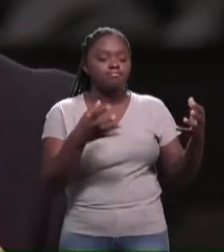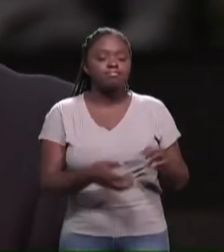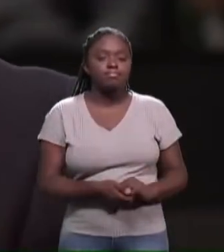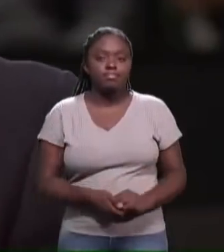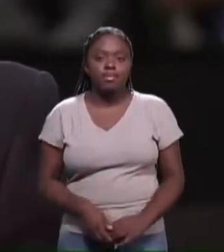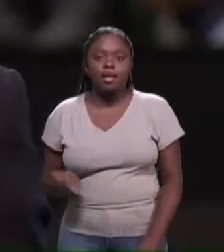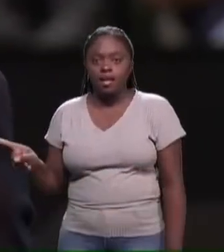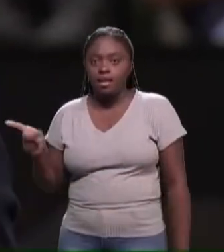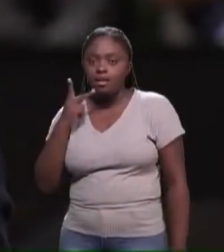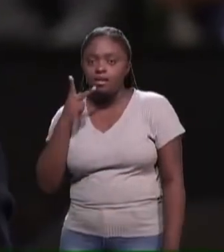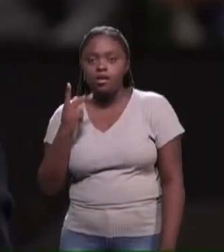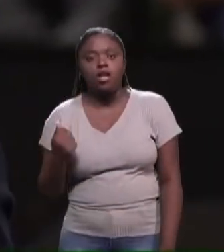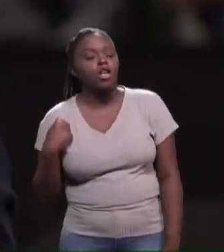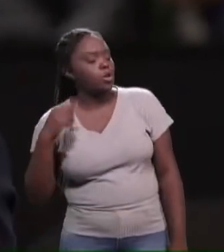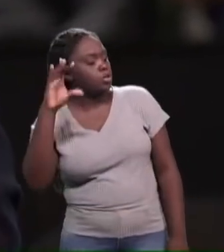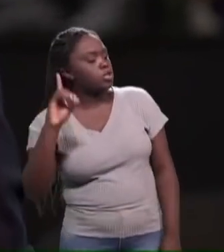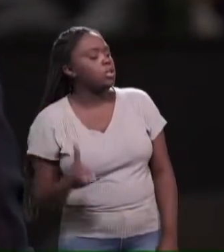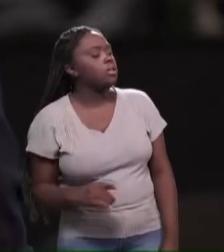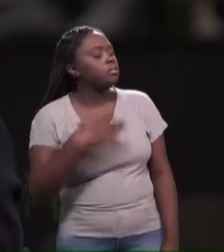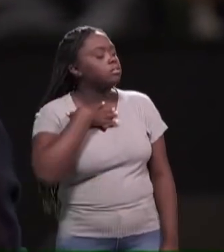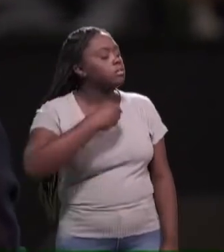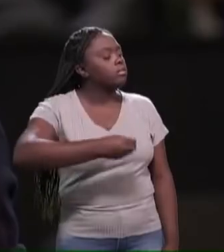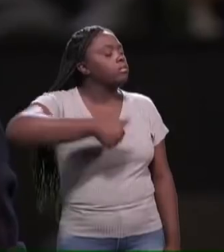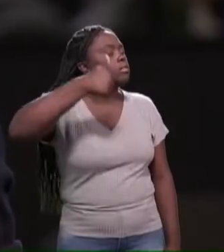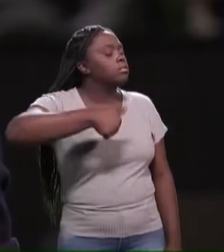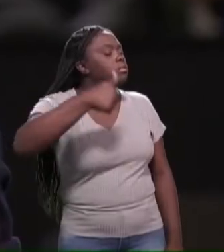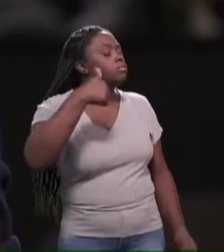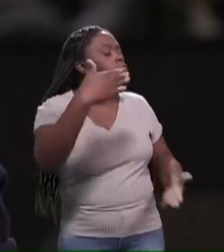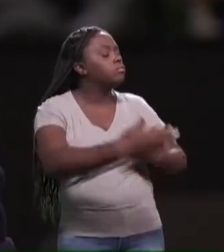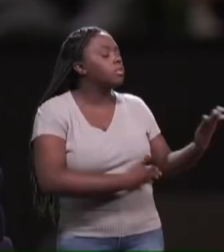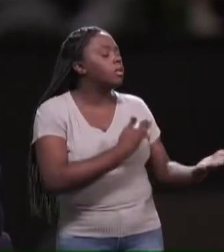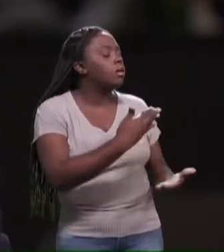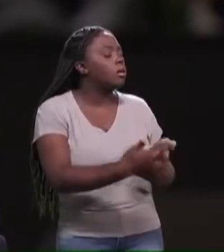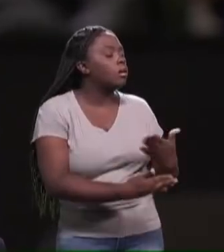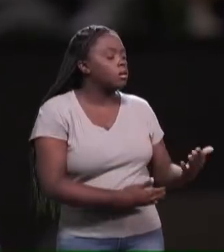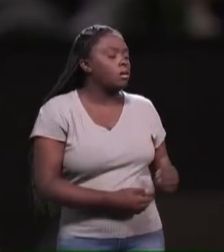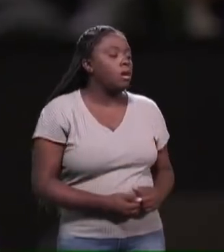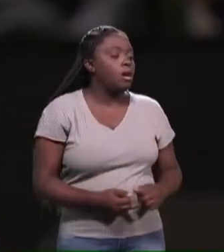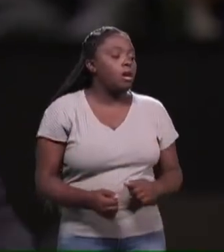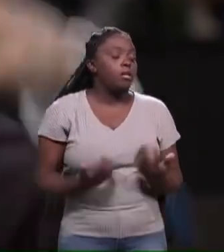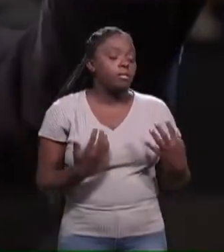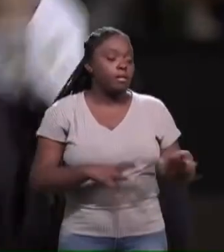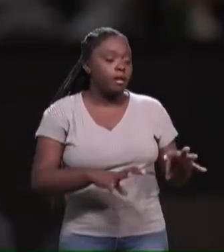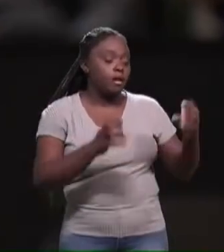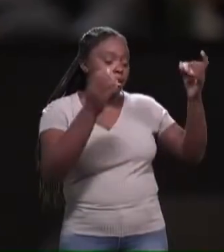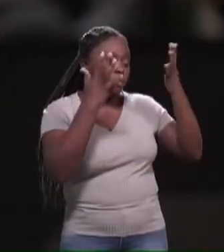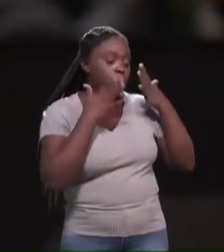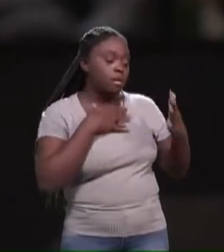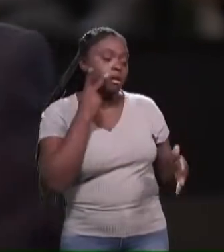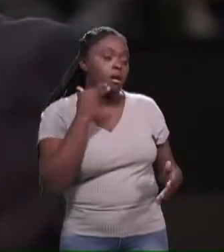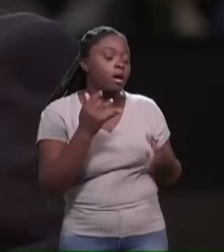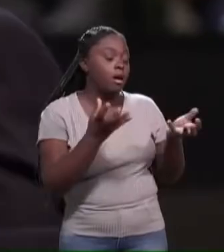Ele falou assim: eu troco o direito de ser o filho mais velho e recebedor das bênçãos do meu pai por esse prato de